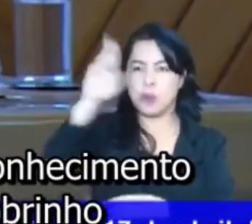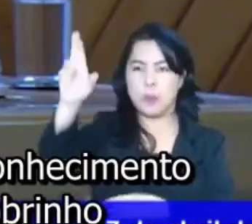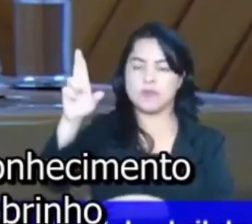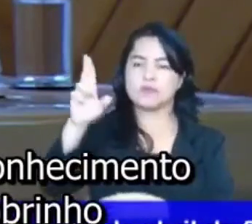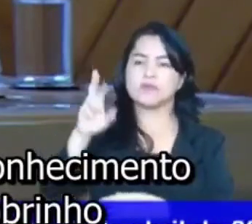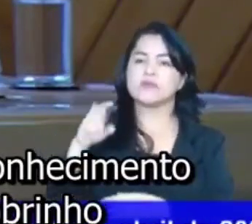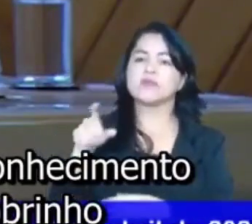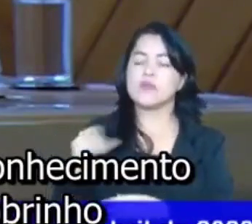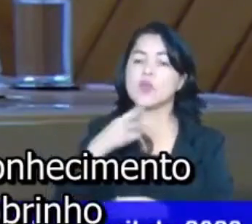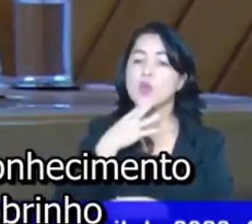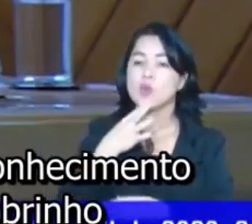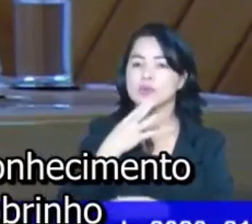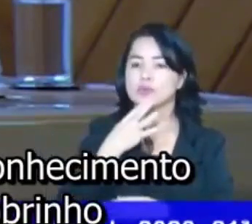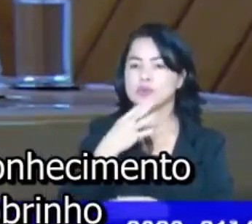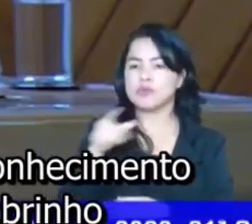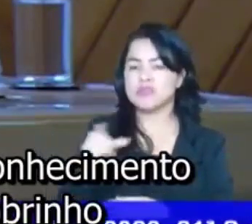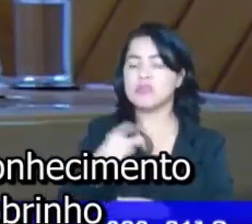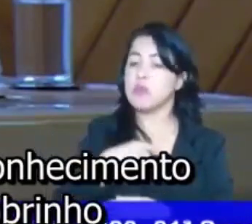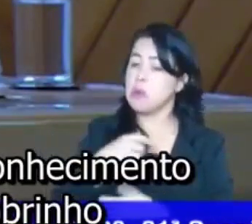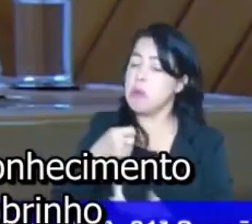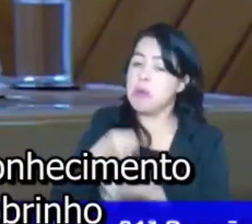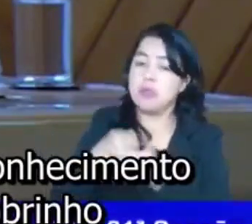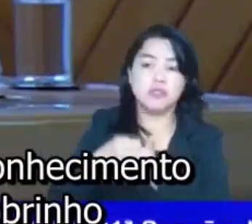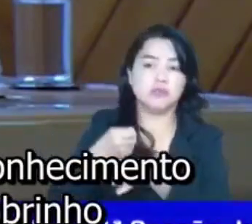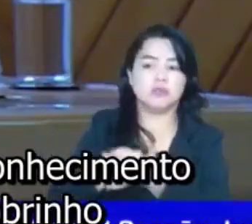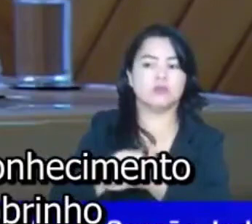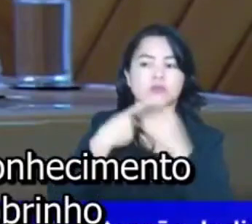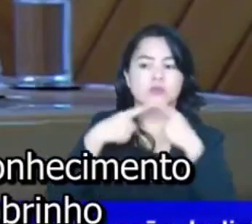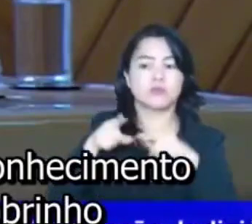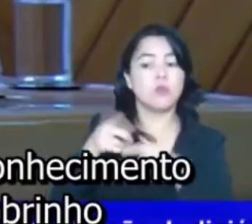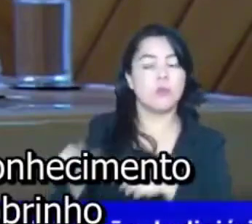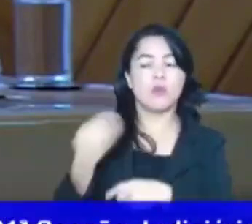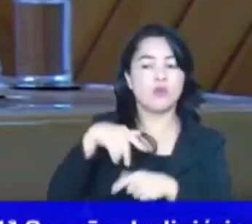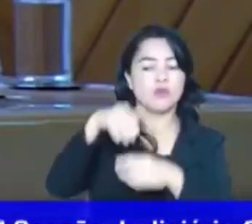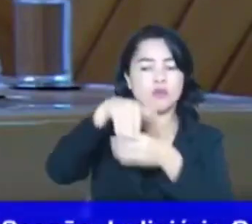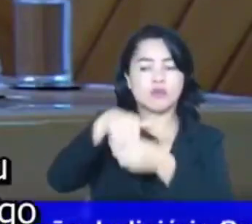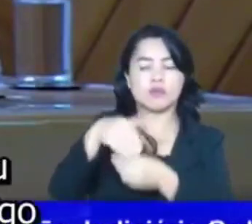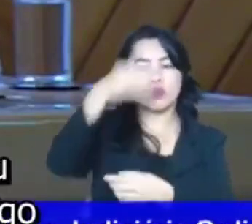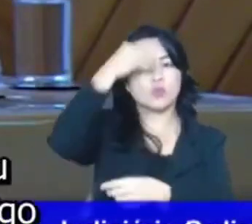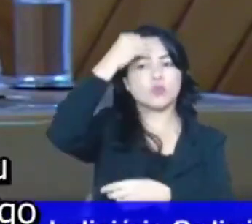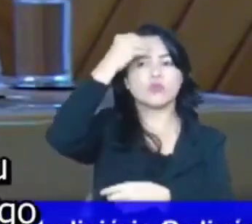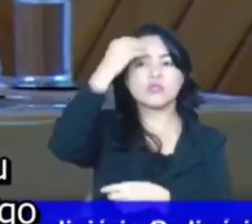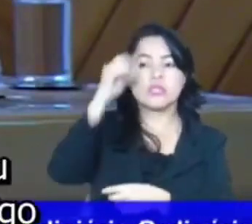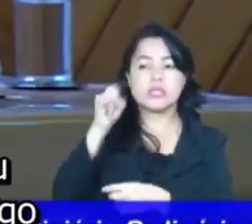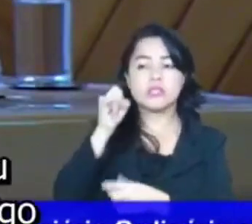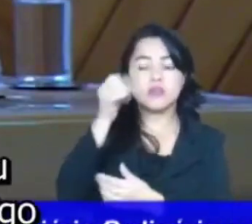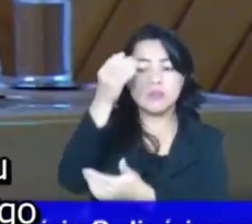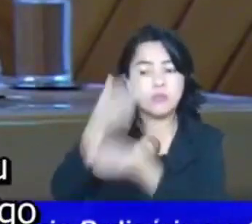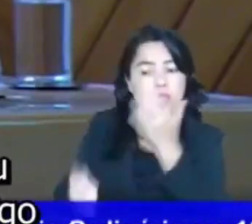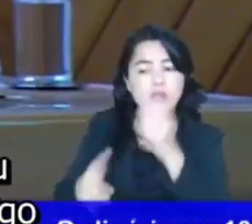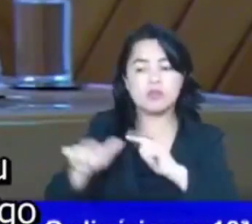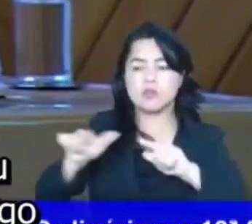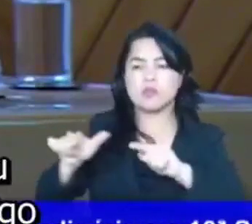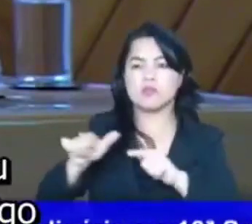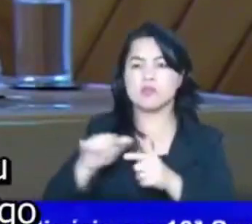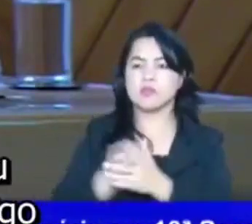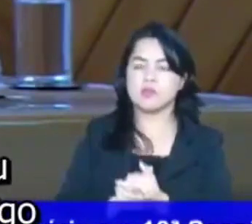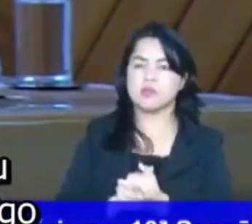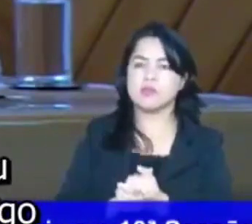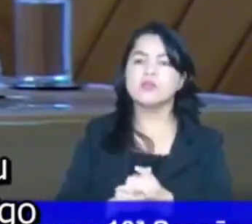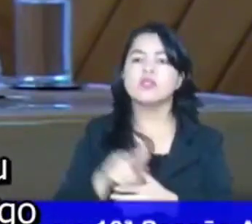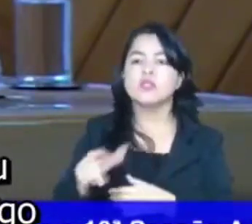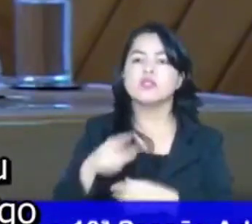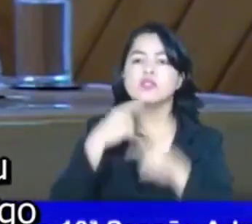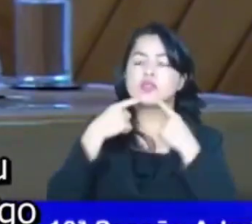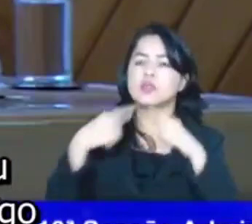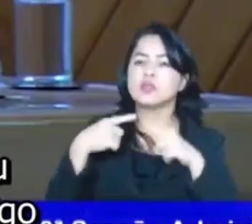além de tomar conhecimento de que ela ameaçava as pessoas para votarem em seu sobrinho, sob pena de perder seus cargos. A